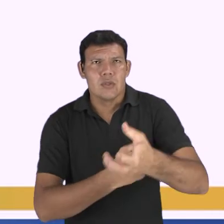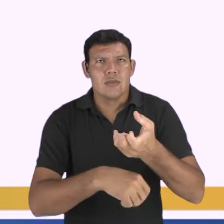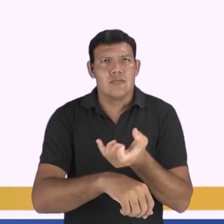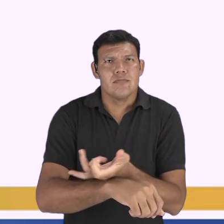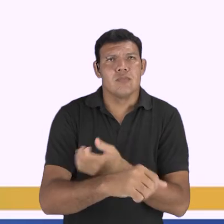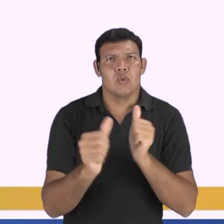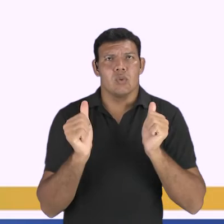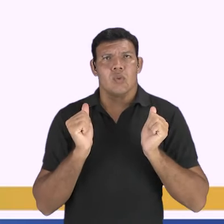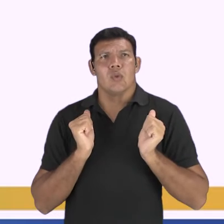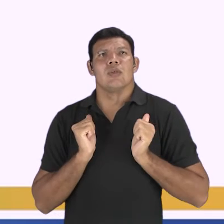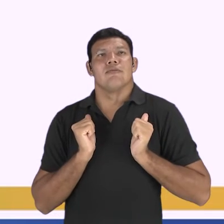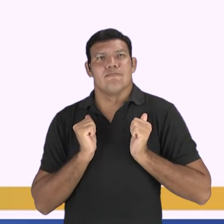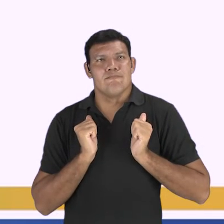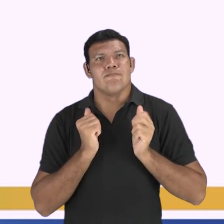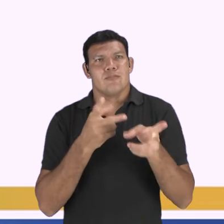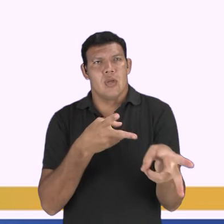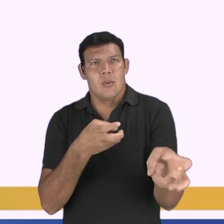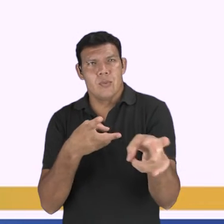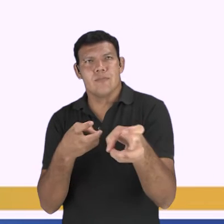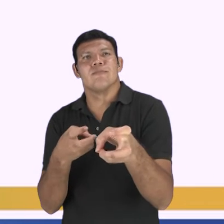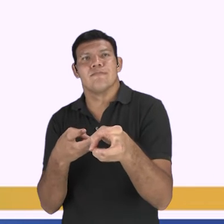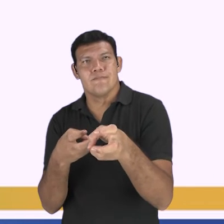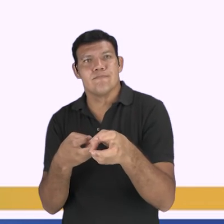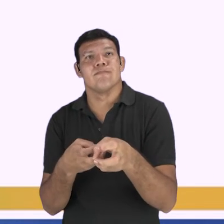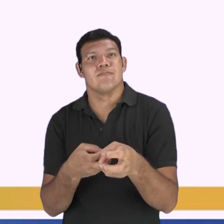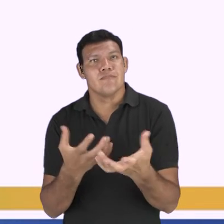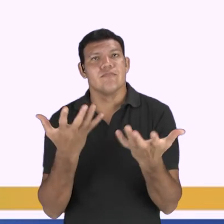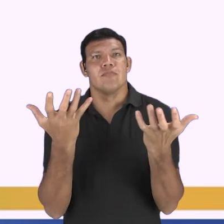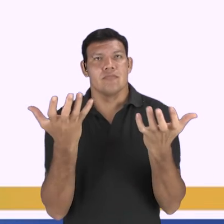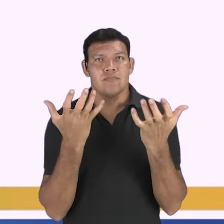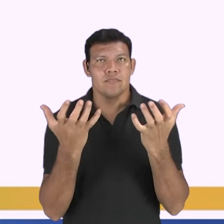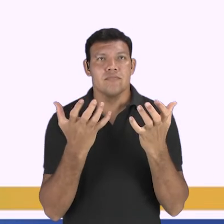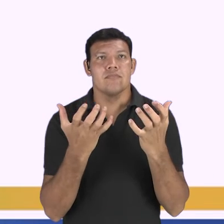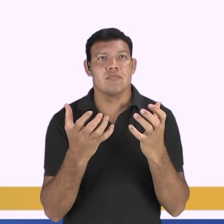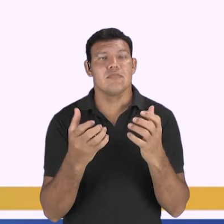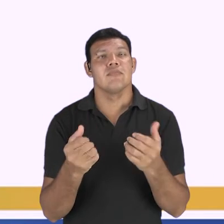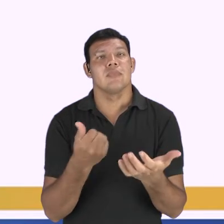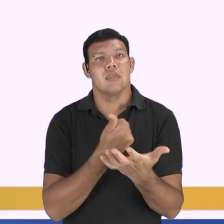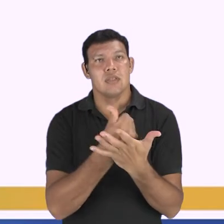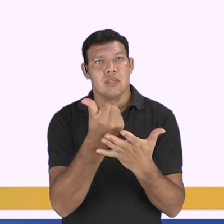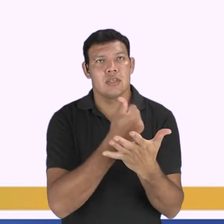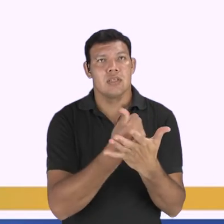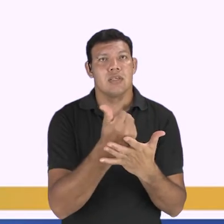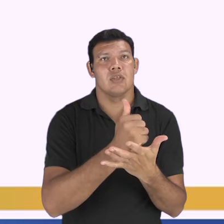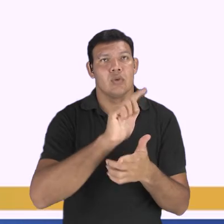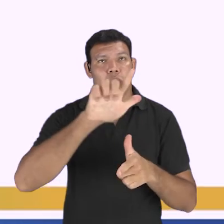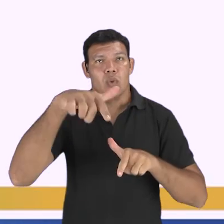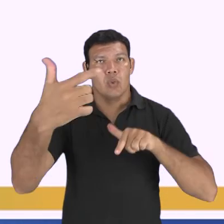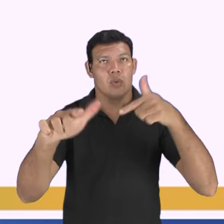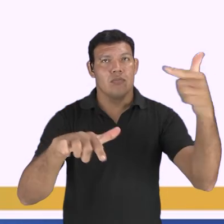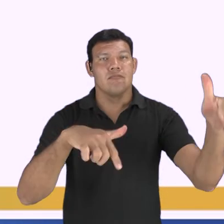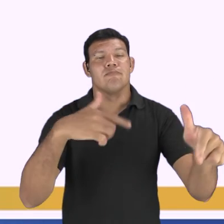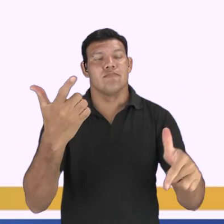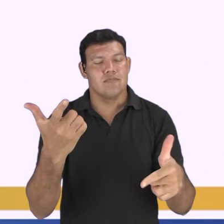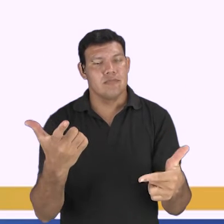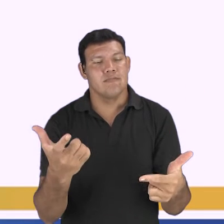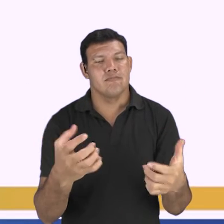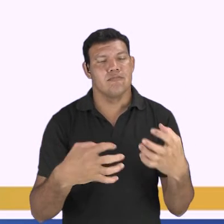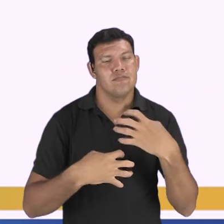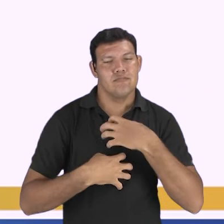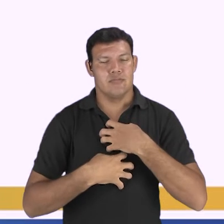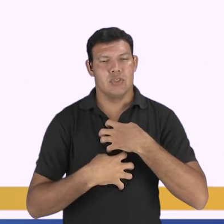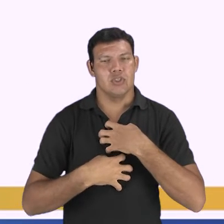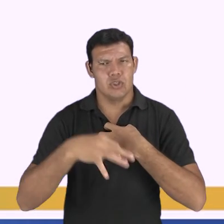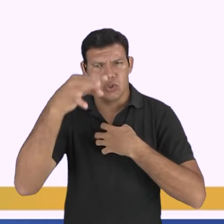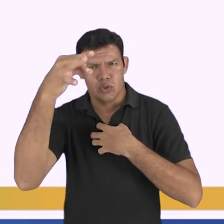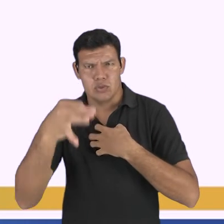ver desencadeados, isto é, pretendemos atuar sobre o outro ou os outros de determinada maneira, obter dele